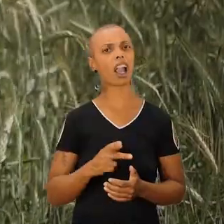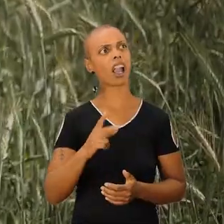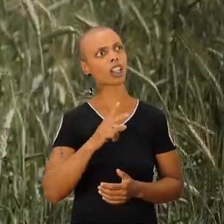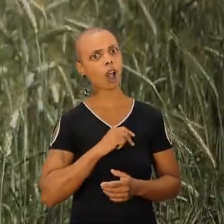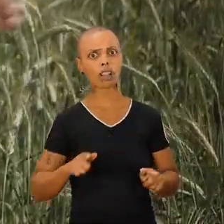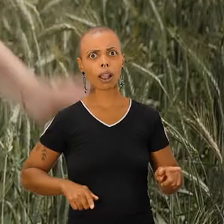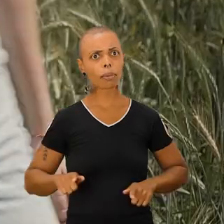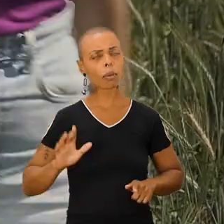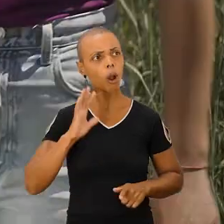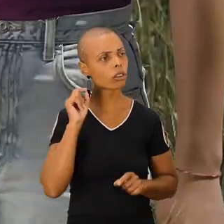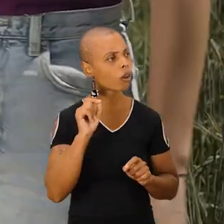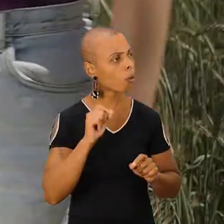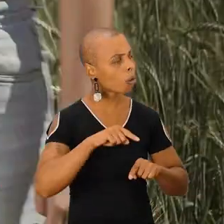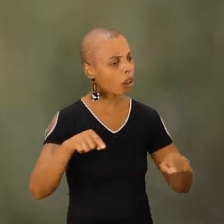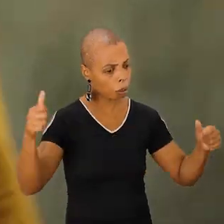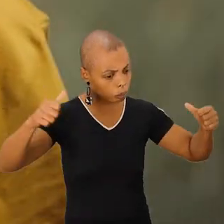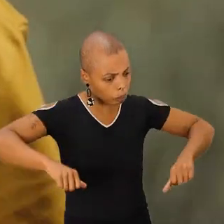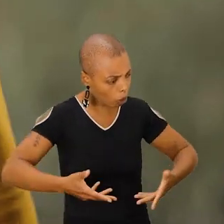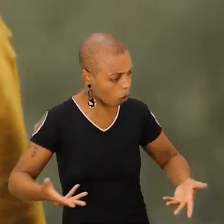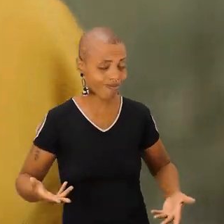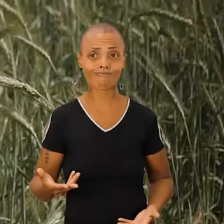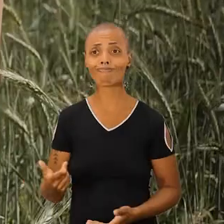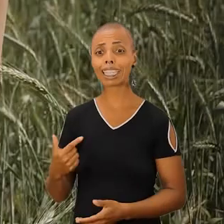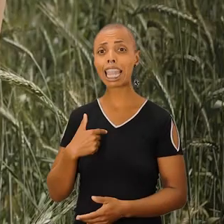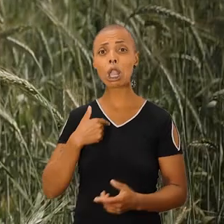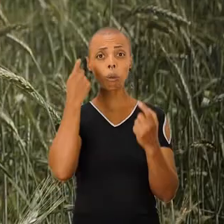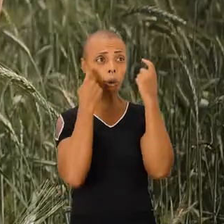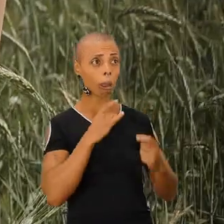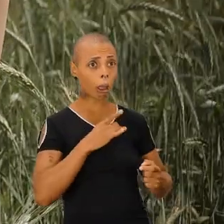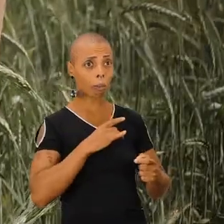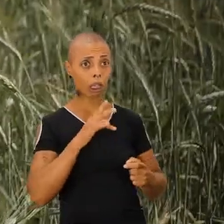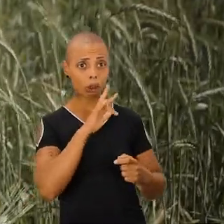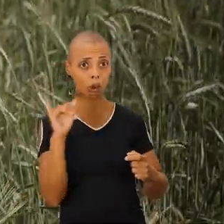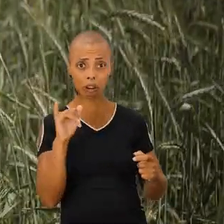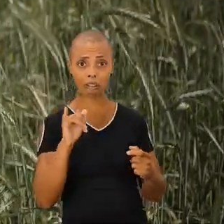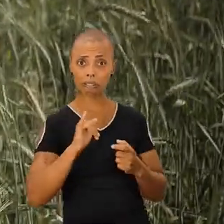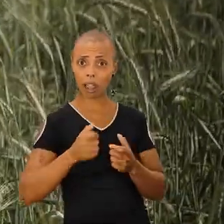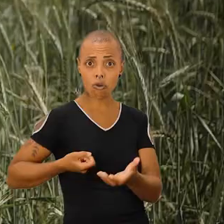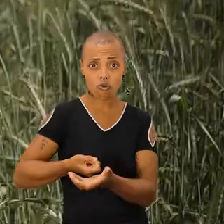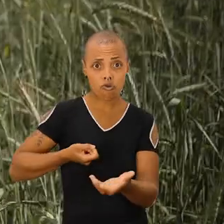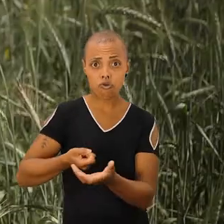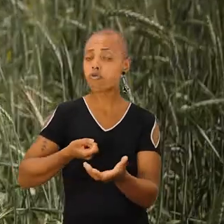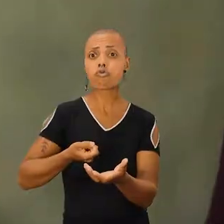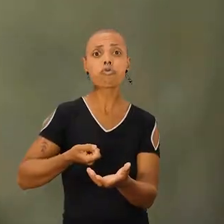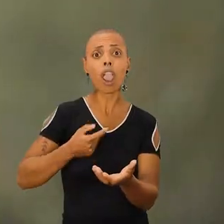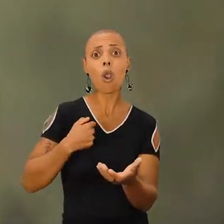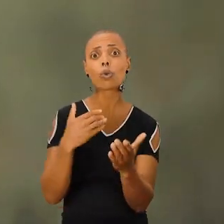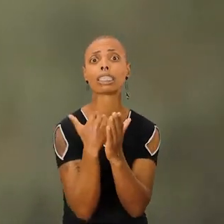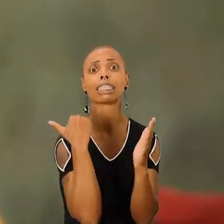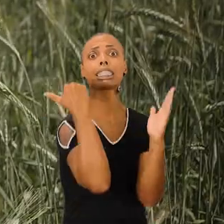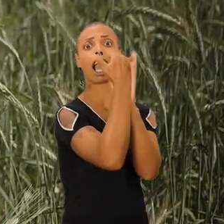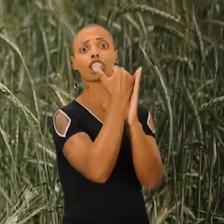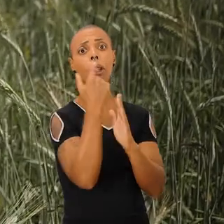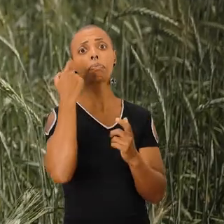Nossa, primo, o que aconteceu? Nossa, primo, eu fiquei com medo de perder a lavoura. Eu acho que apliquei mais que o indicado. Ai, a gente vai ter que falar com o Chico de novo.